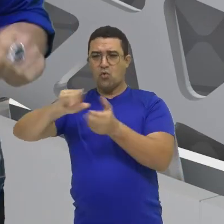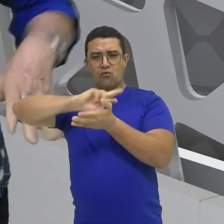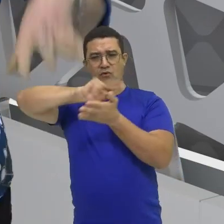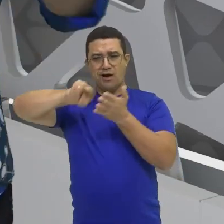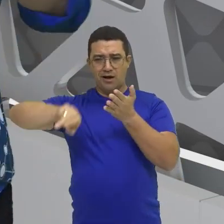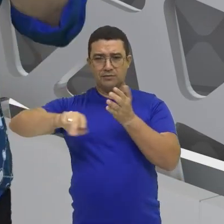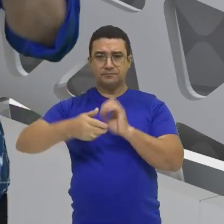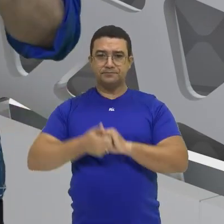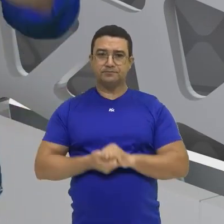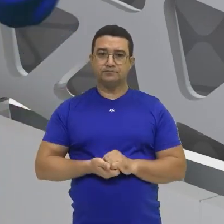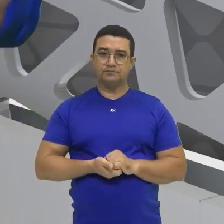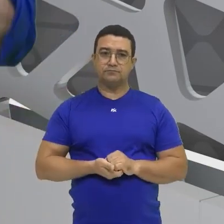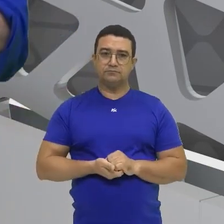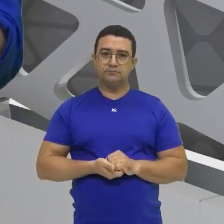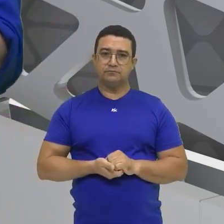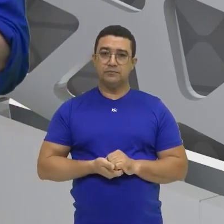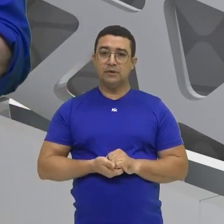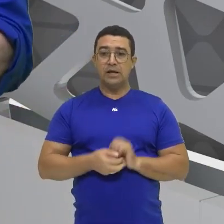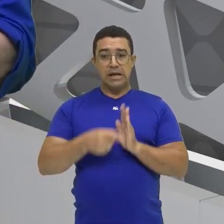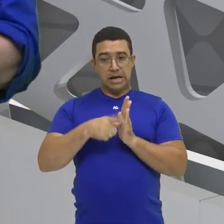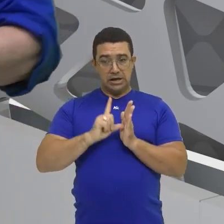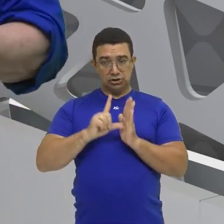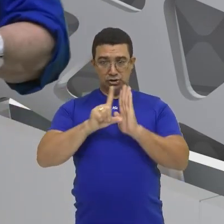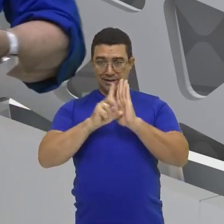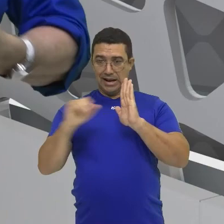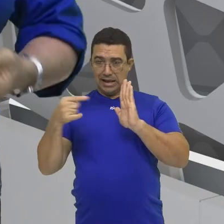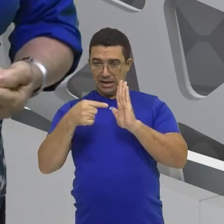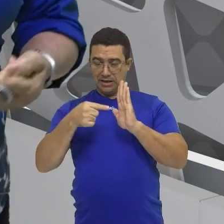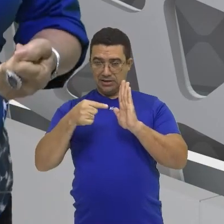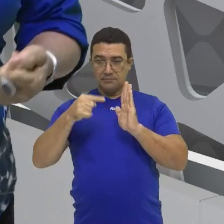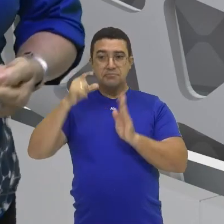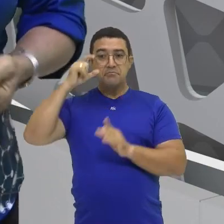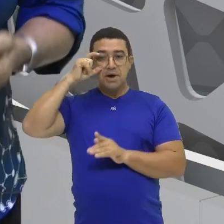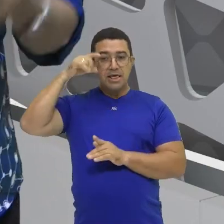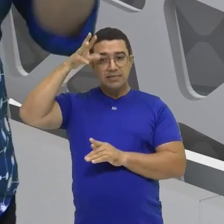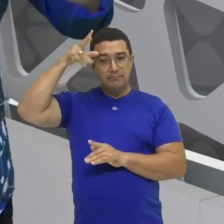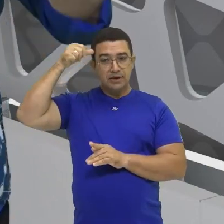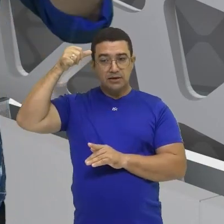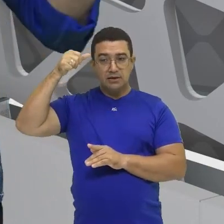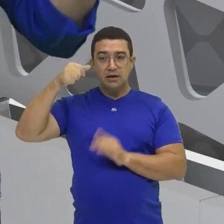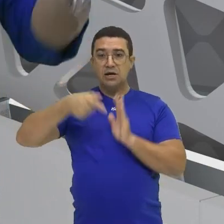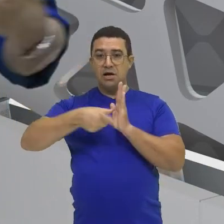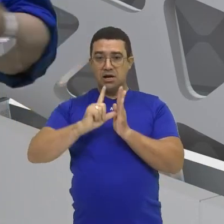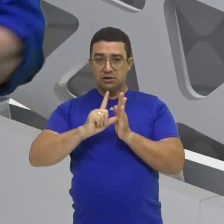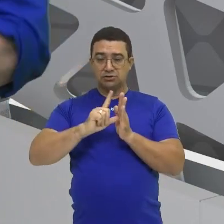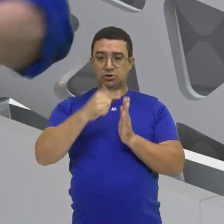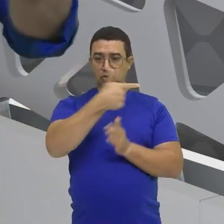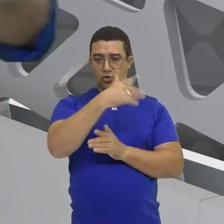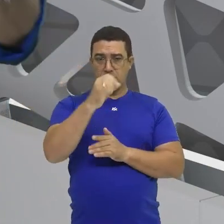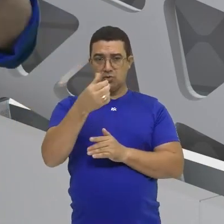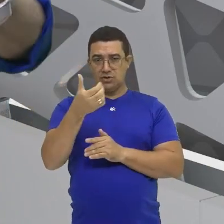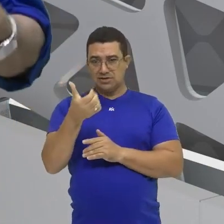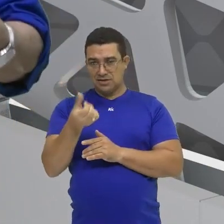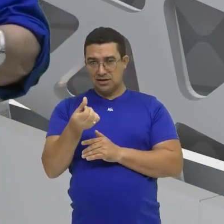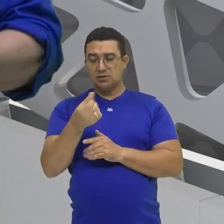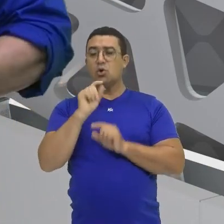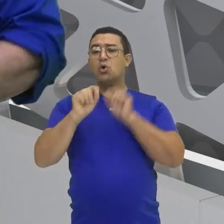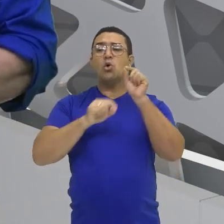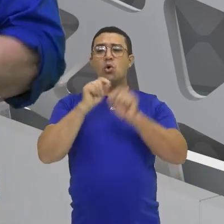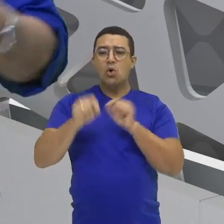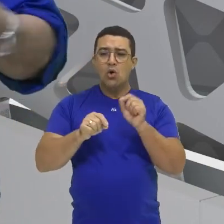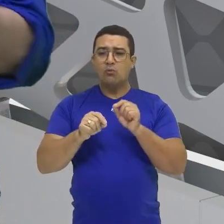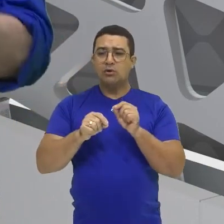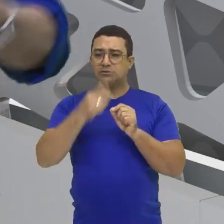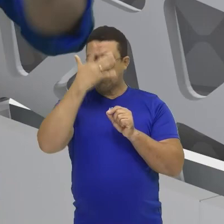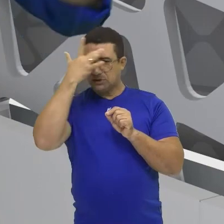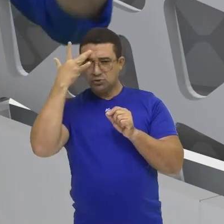você. Gente, antes da Lei Maria da Penha, antes de 2006, como é que eram julgados, como é que se tratava os